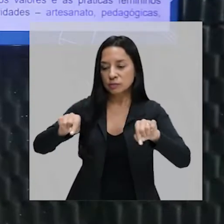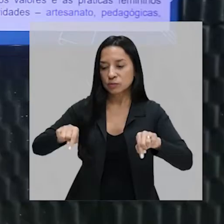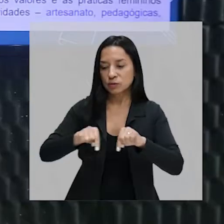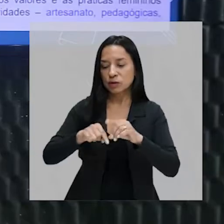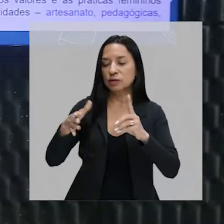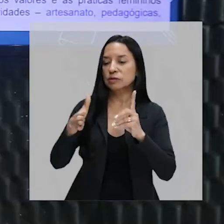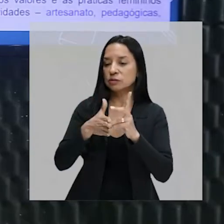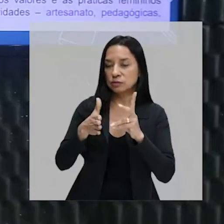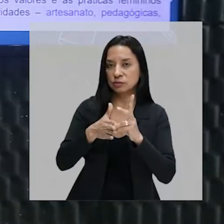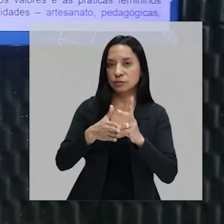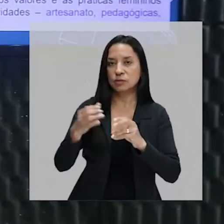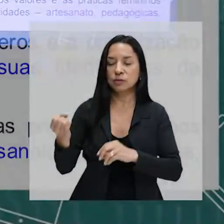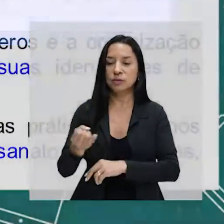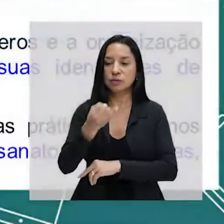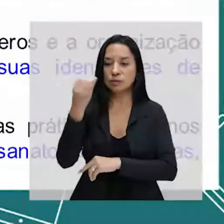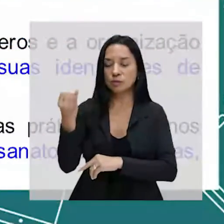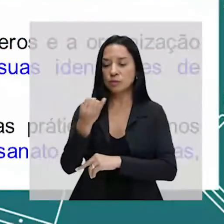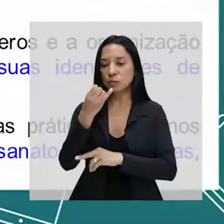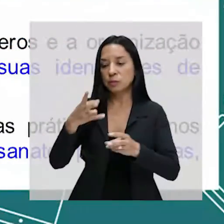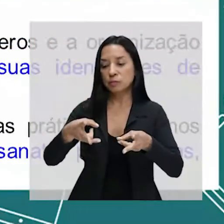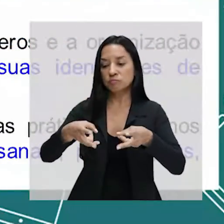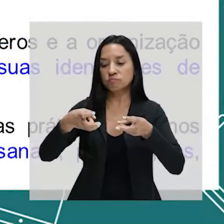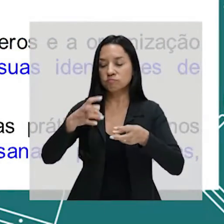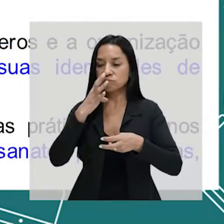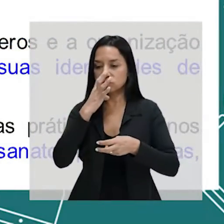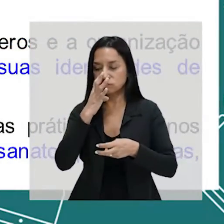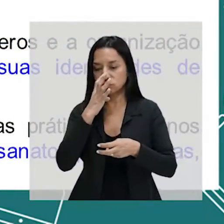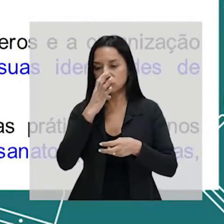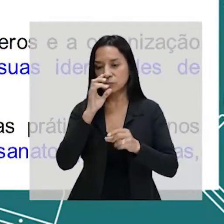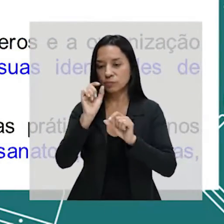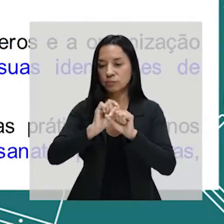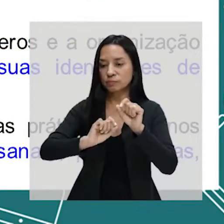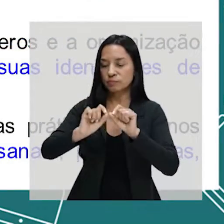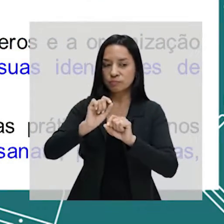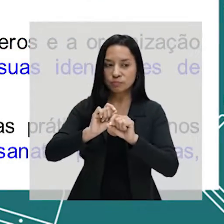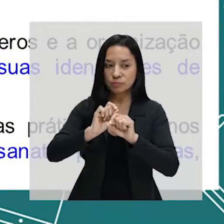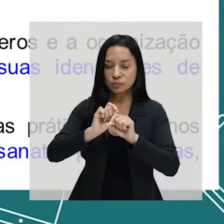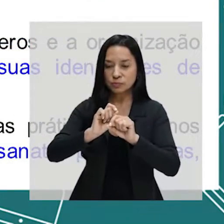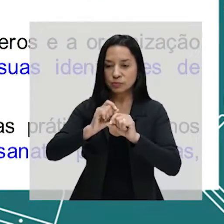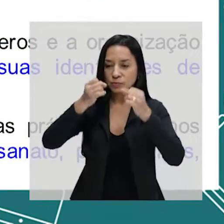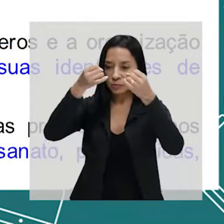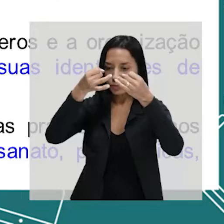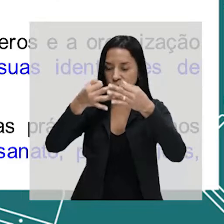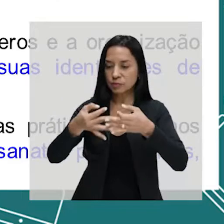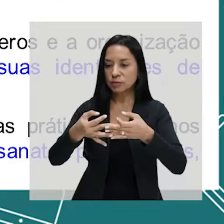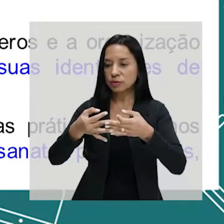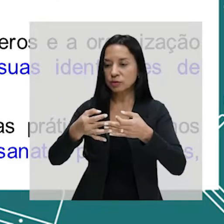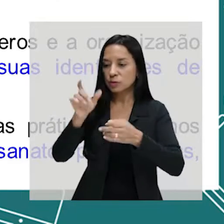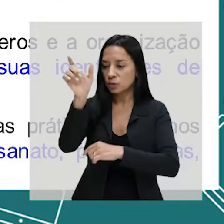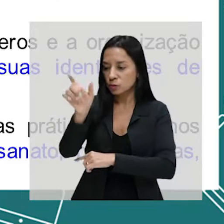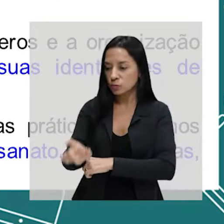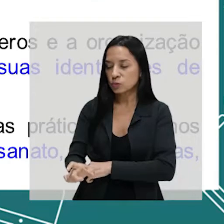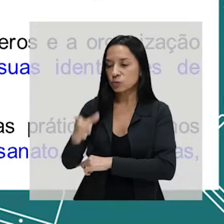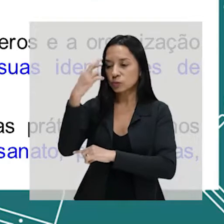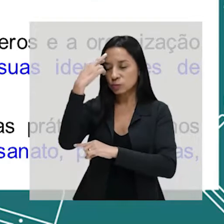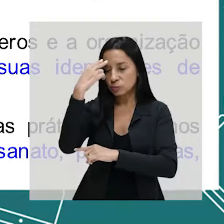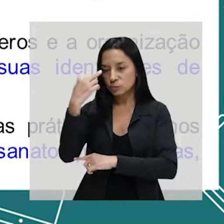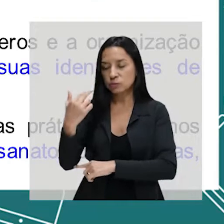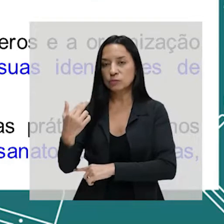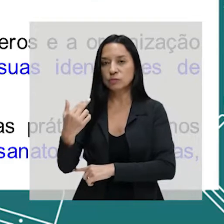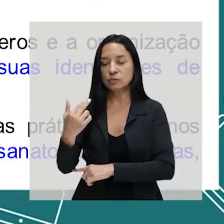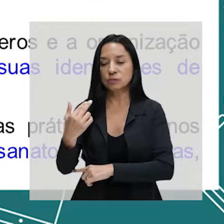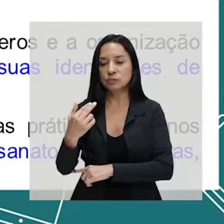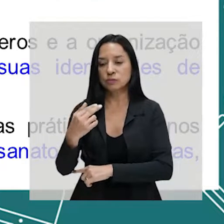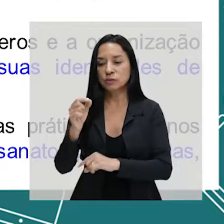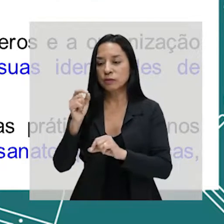e aí é importante observar que nós estamos falando de sujeitos históricos